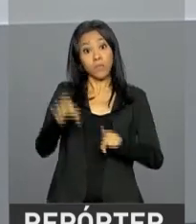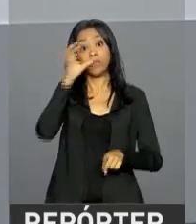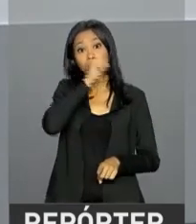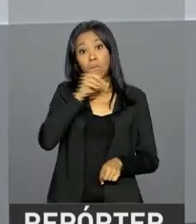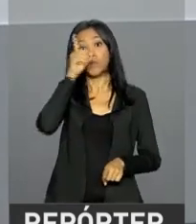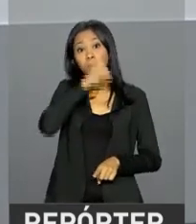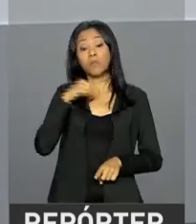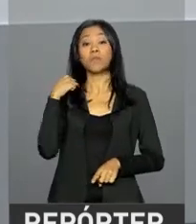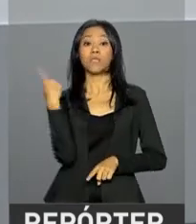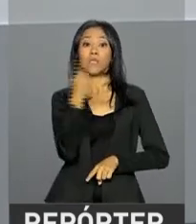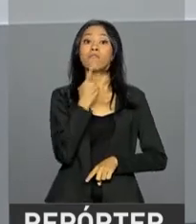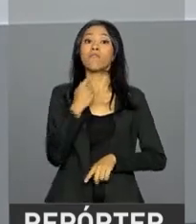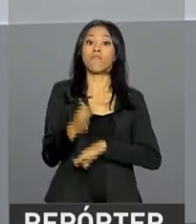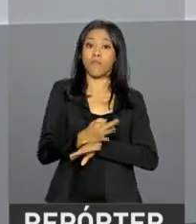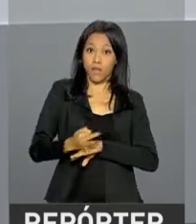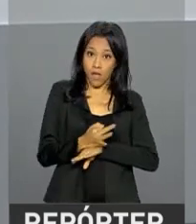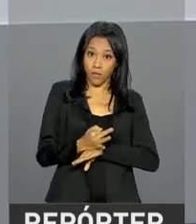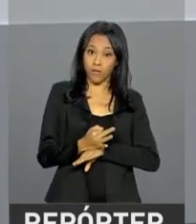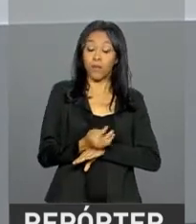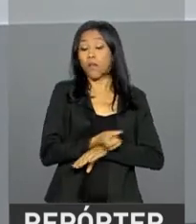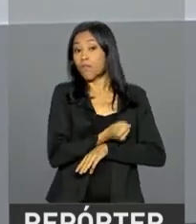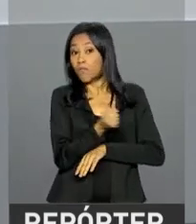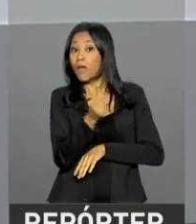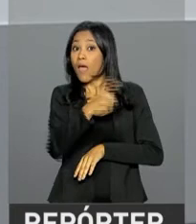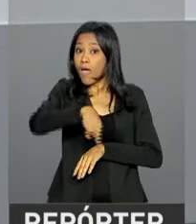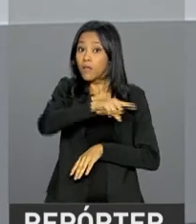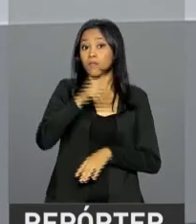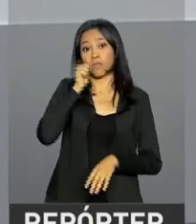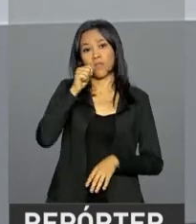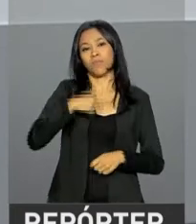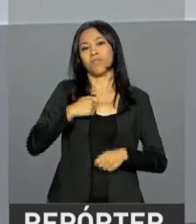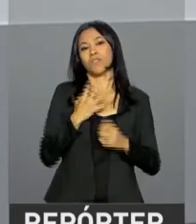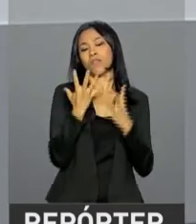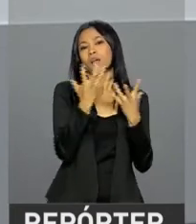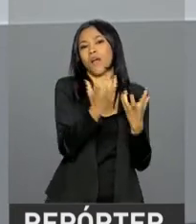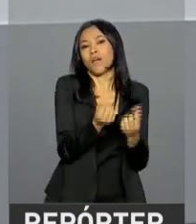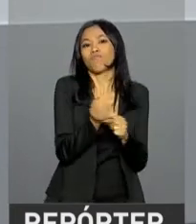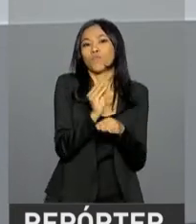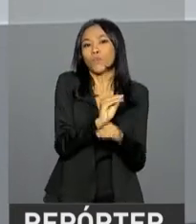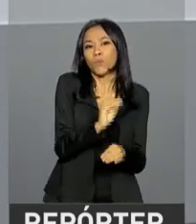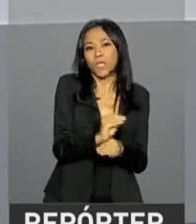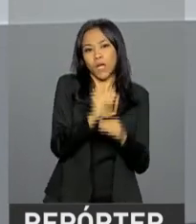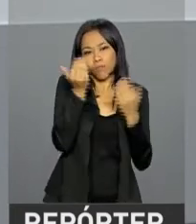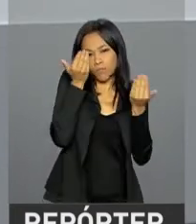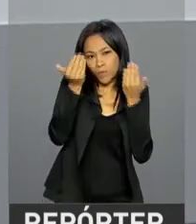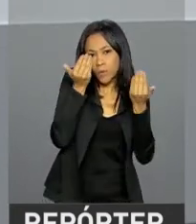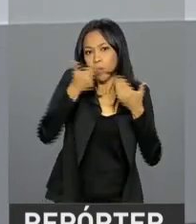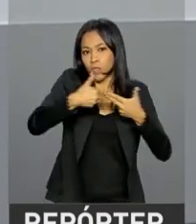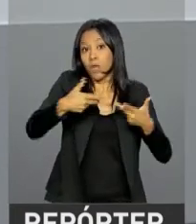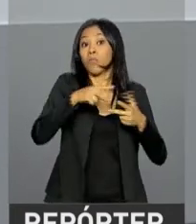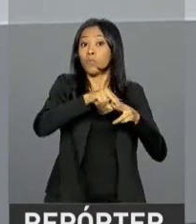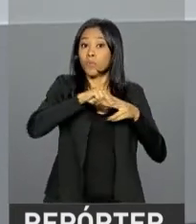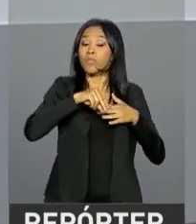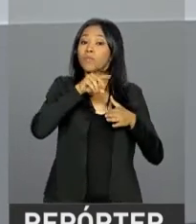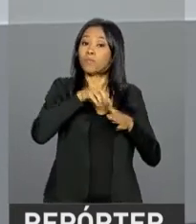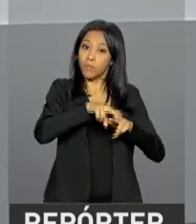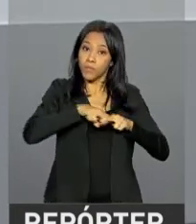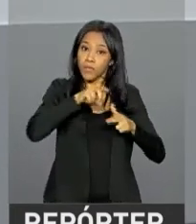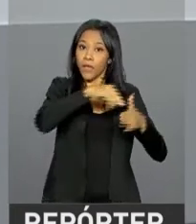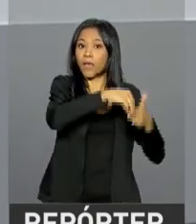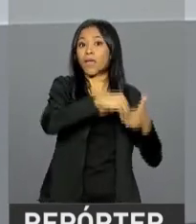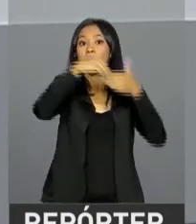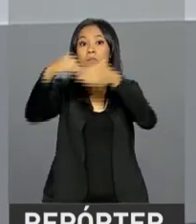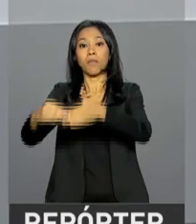feriados muitas dessas mulheres também precisam de acolhimento e atendimento psicológico e por isso são encaminhadas à casa da mulher brasileira